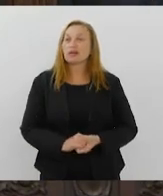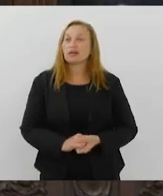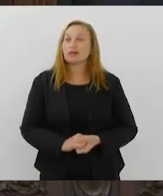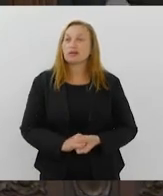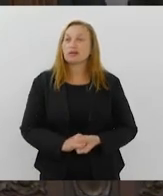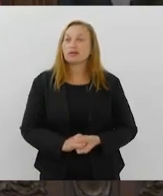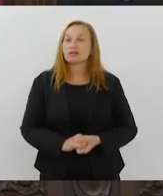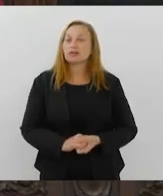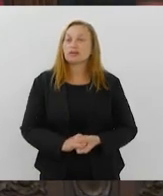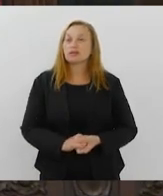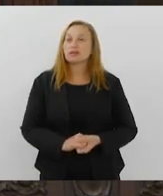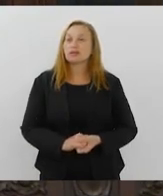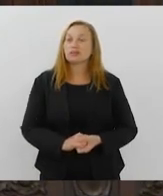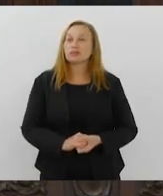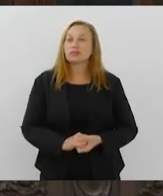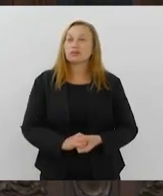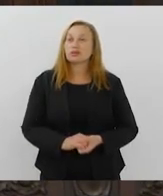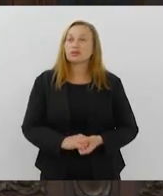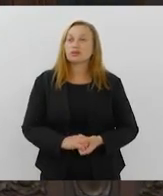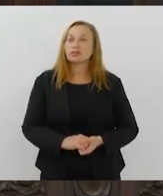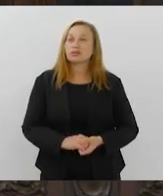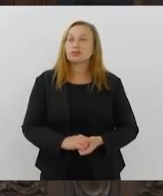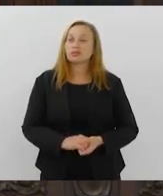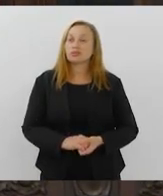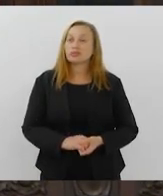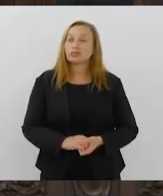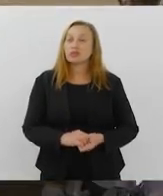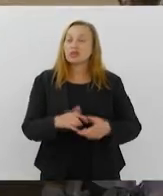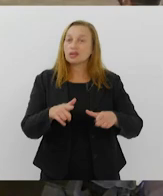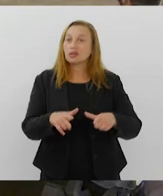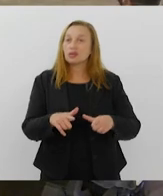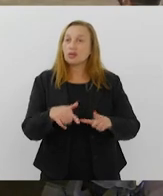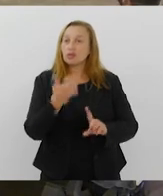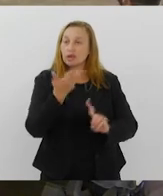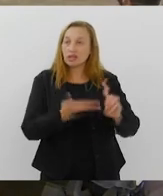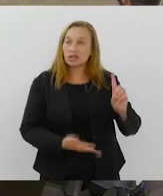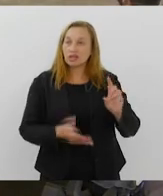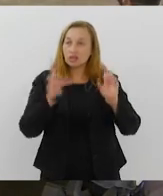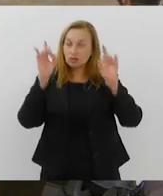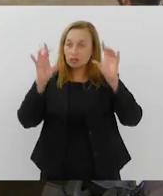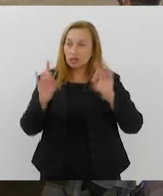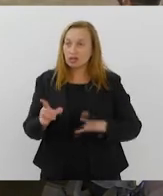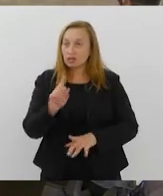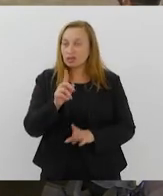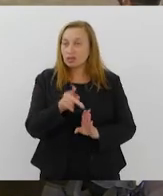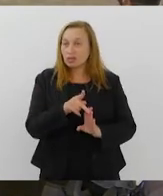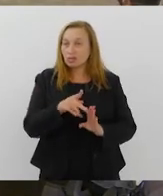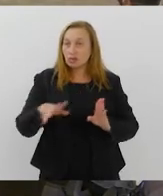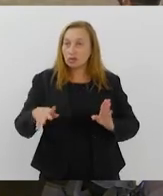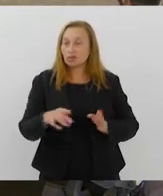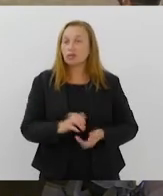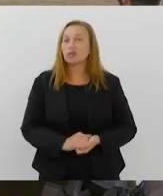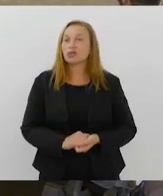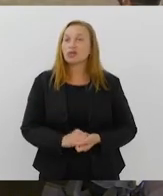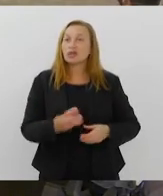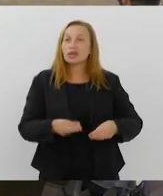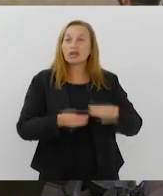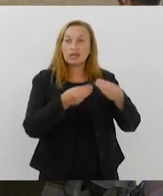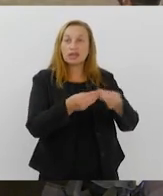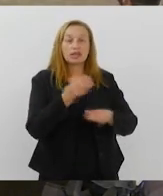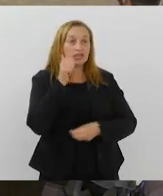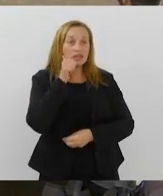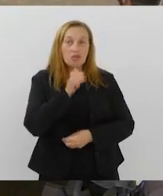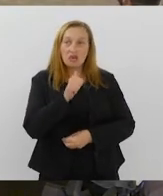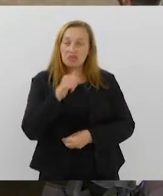para mim, que essa comenda é uma comenda especial que não está no protocolo, que é dada a essa mulher